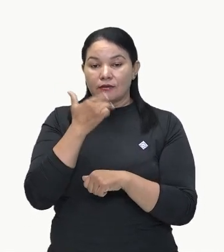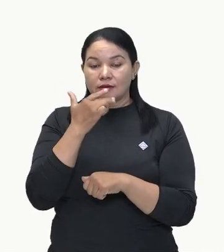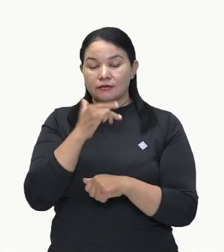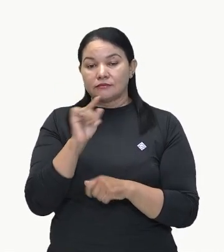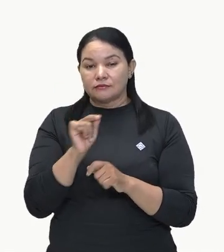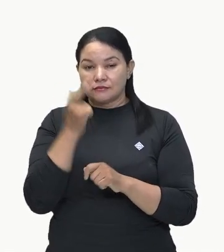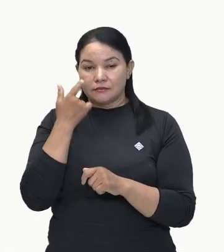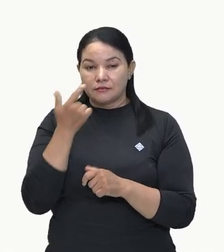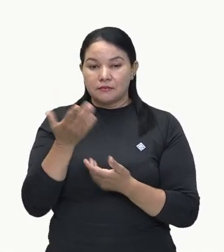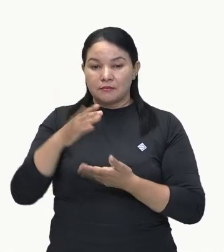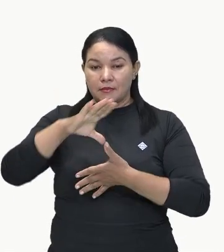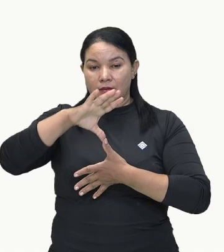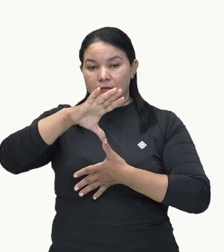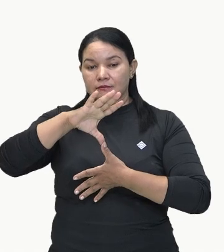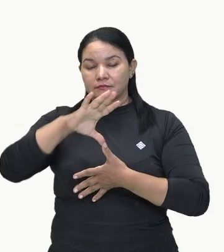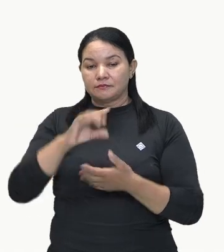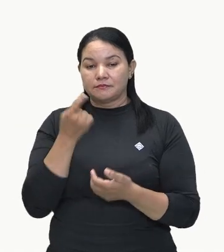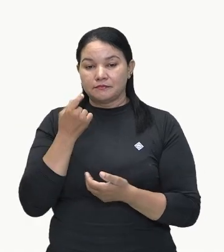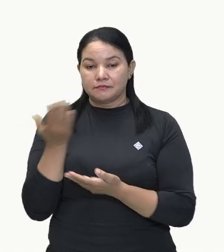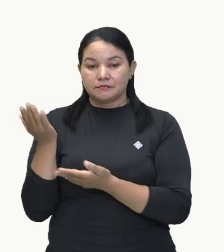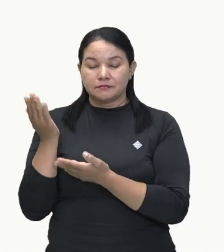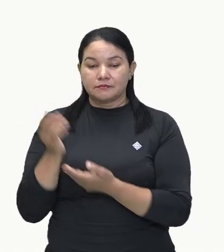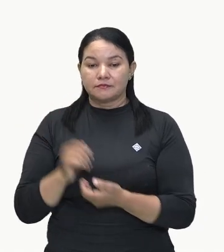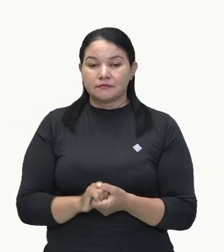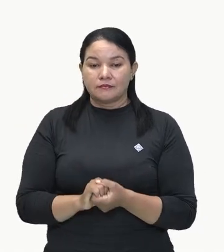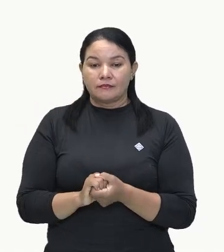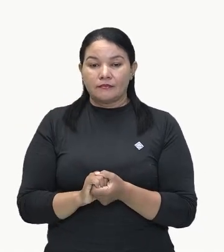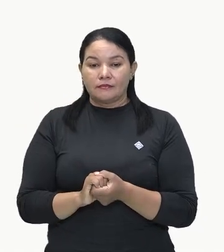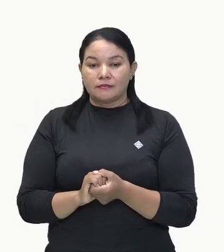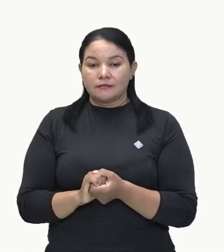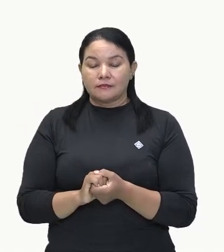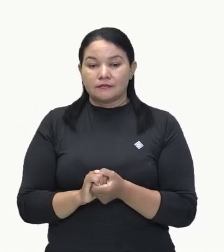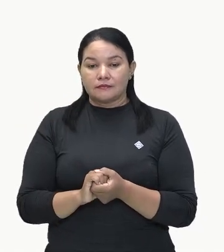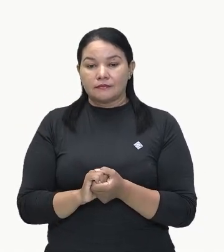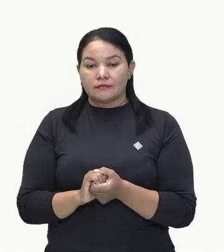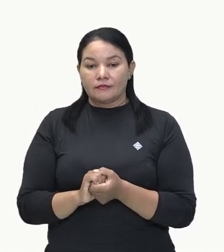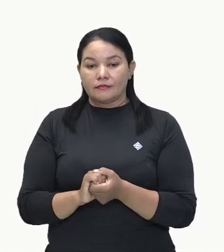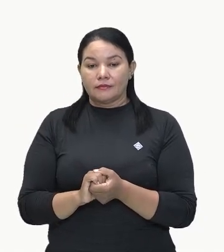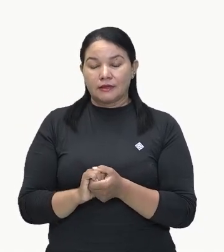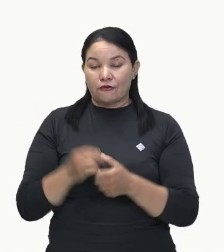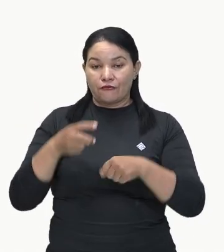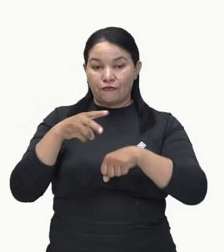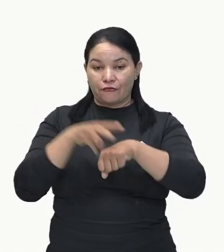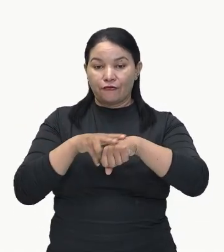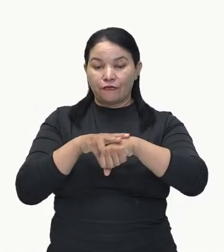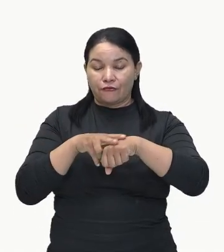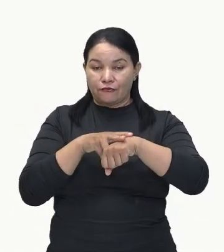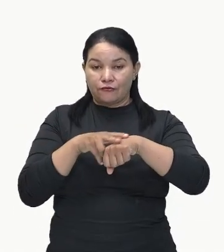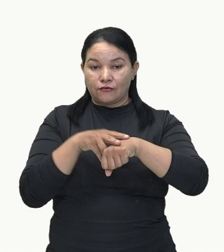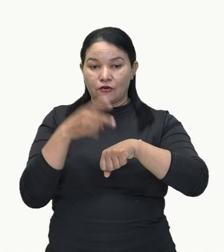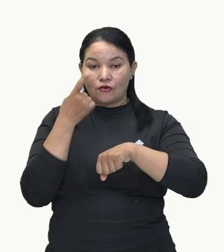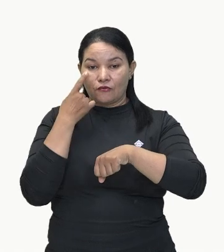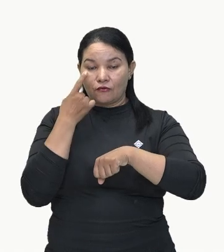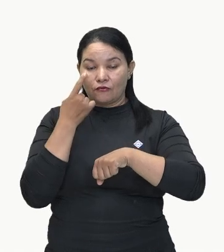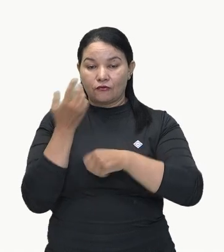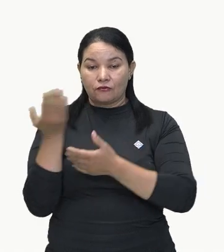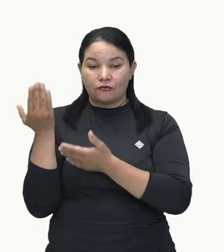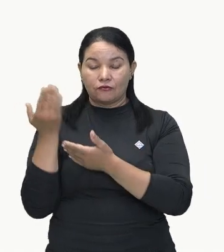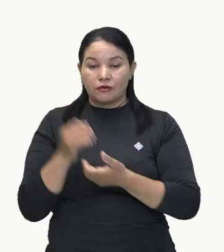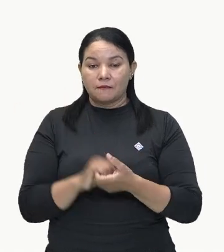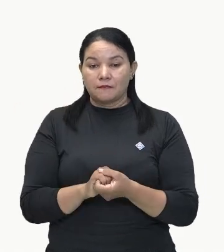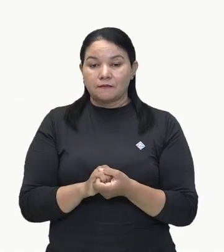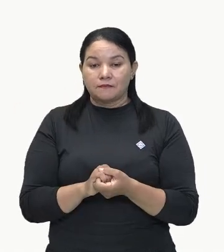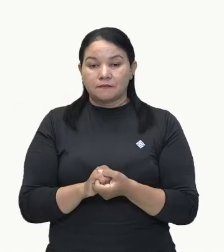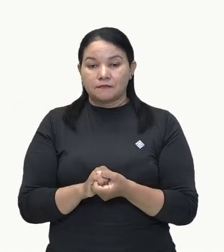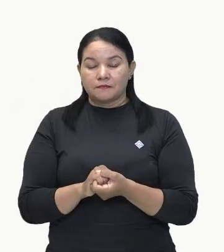mapa. Olha só, eu tenho aí a distribuição, tudo em verde. A gente vai ter um pouquinho, uma